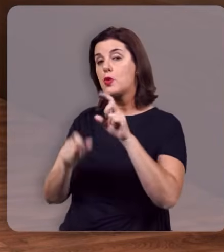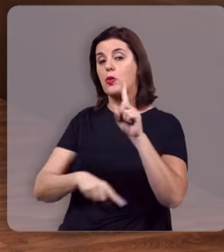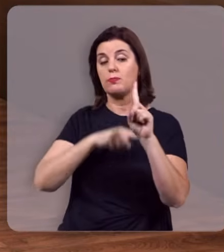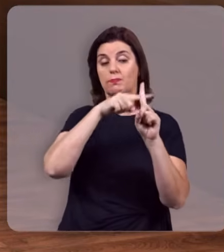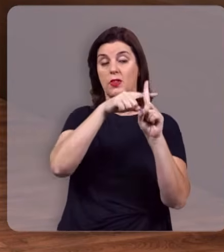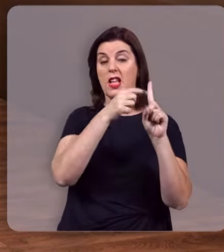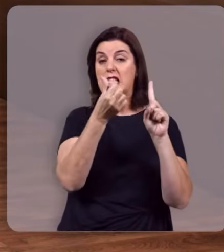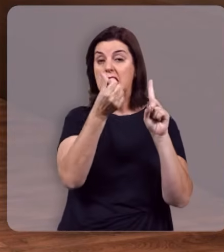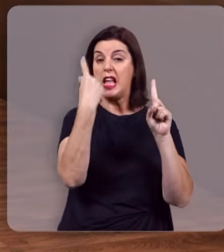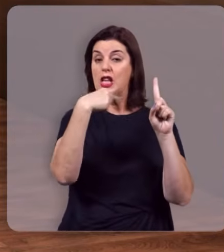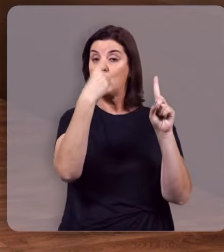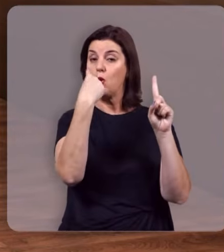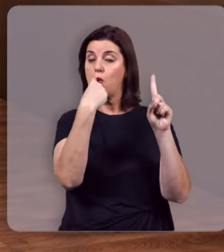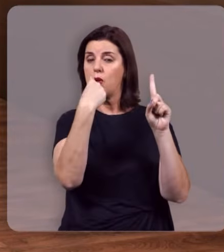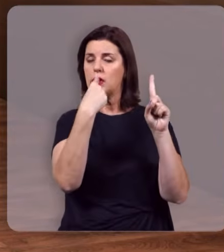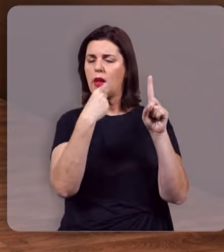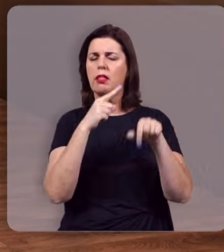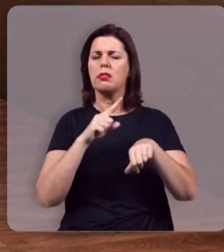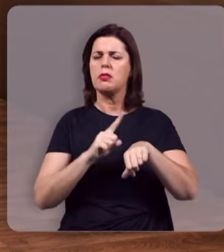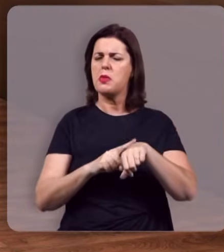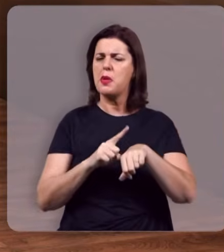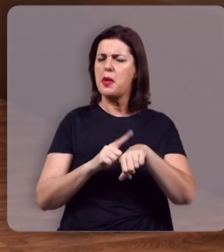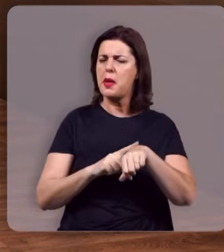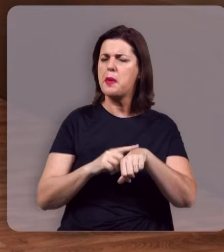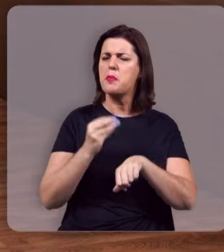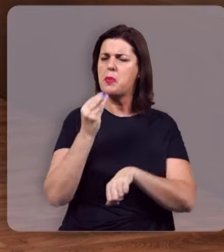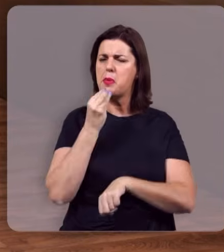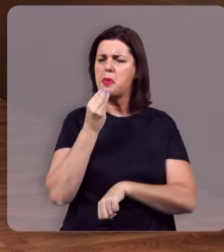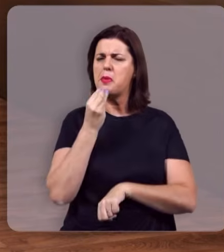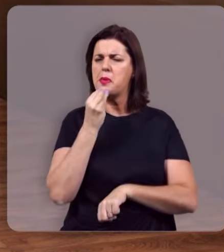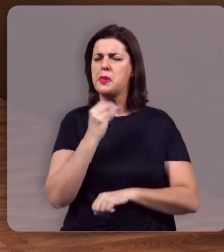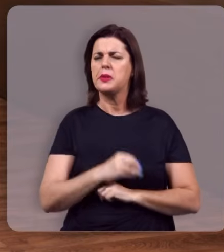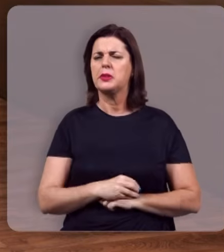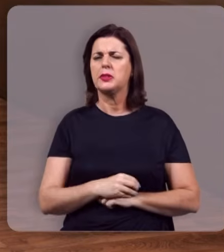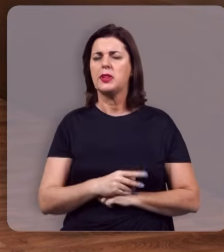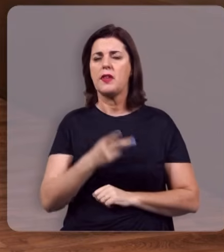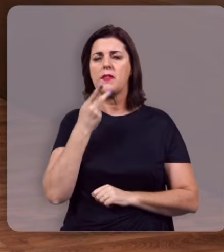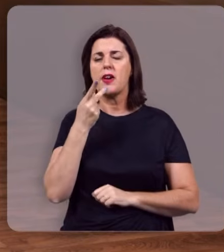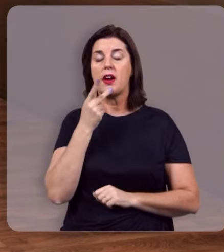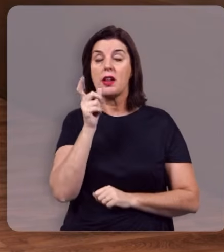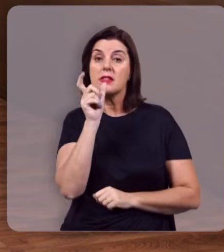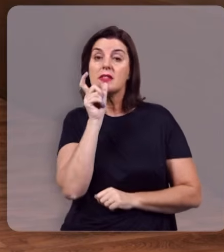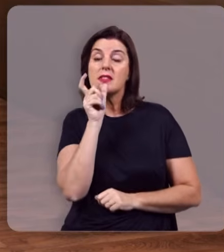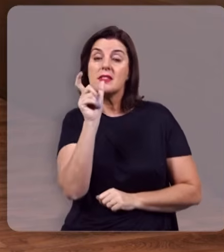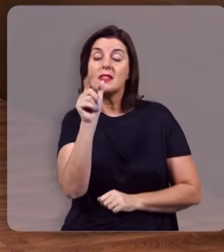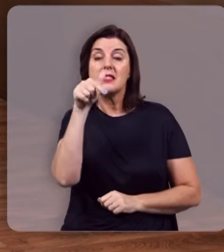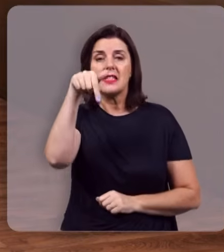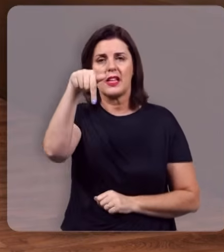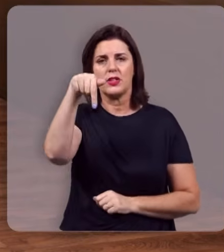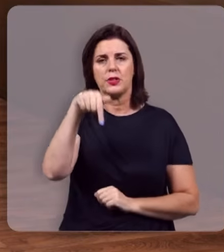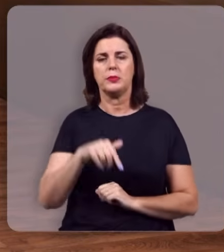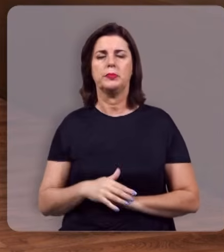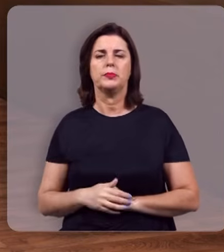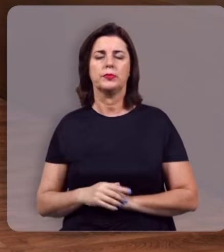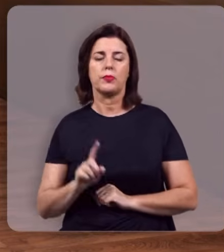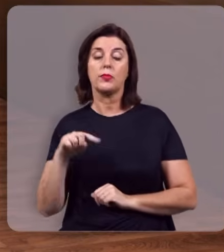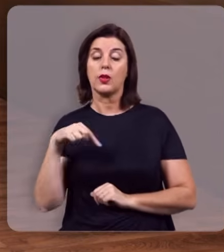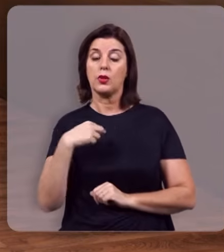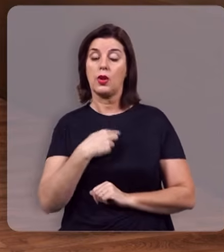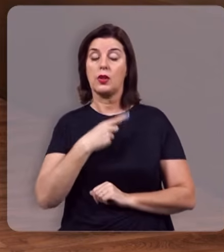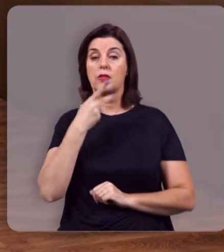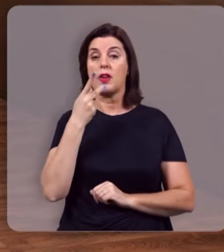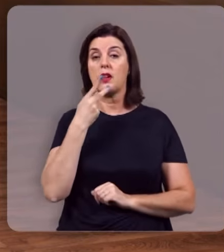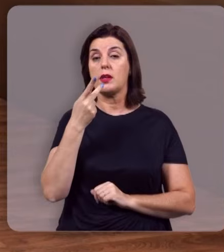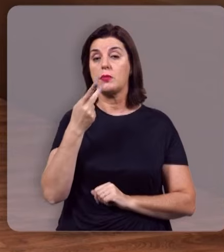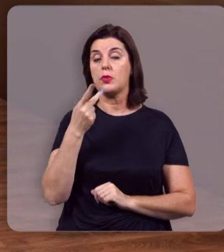cruz. Tempo oportuno para ele fazer 7 declarações. Nós chamamos